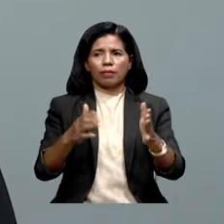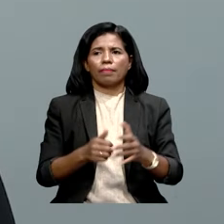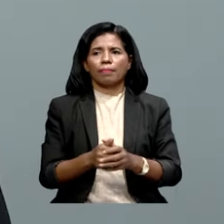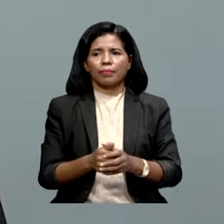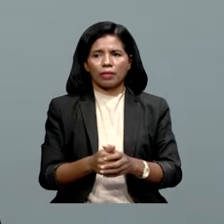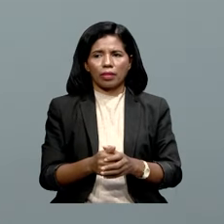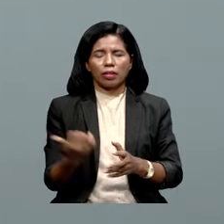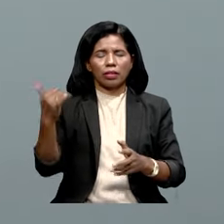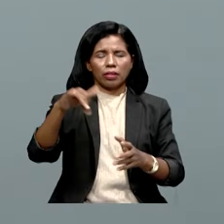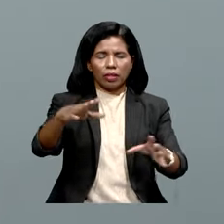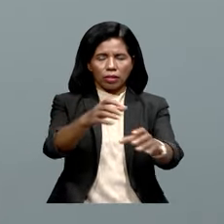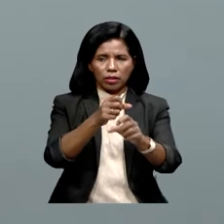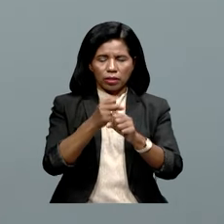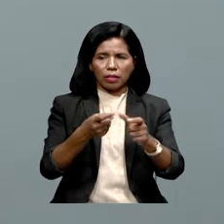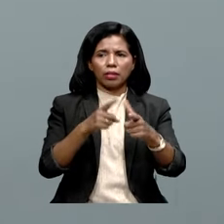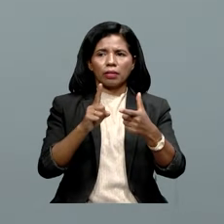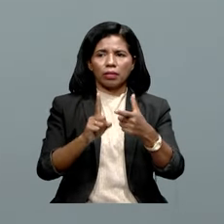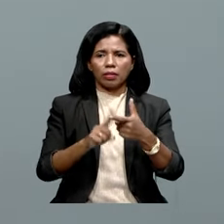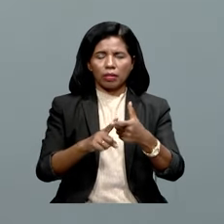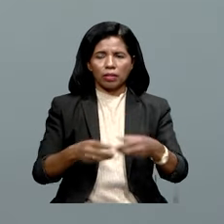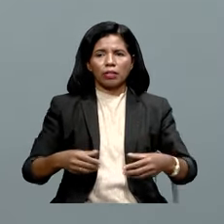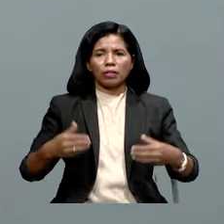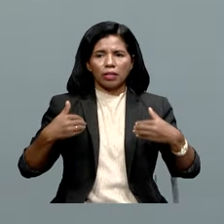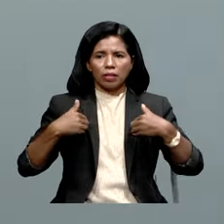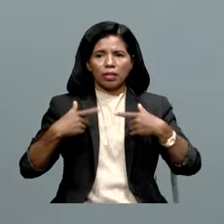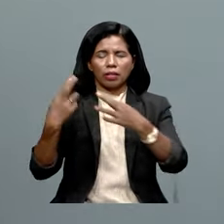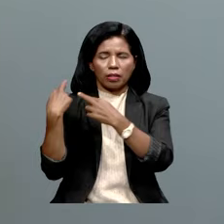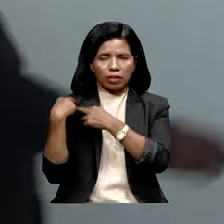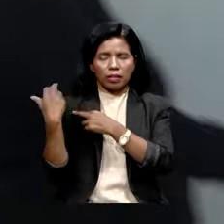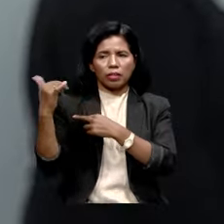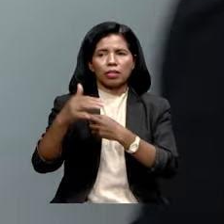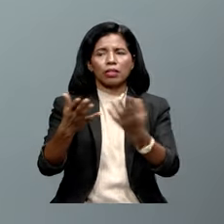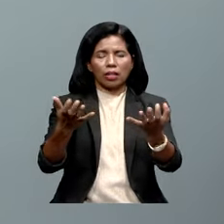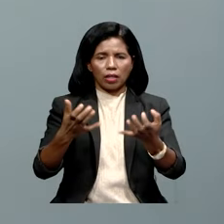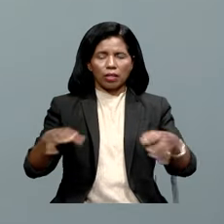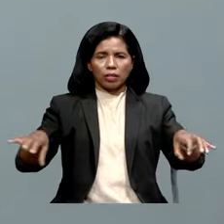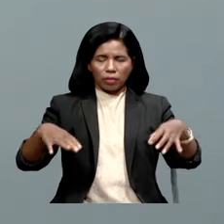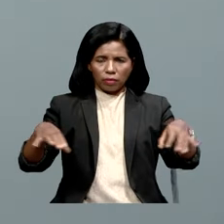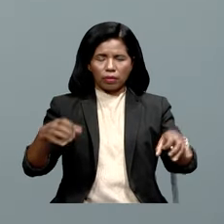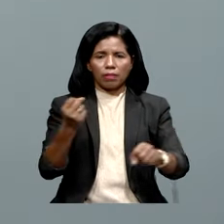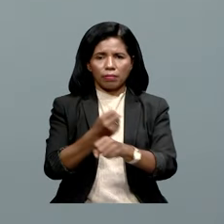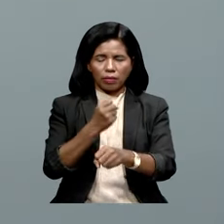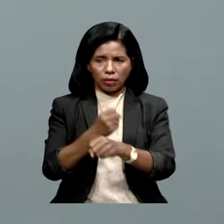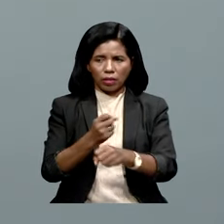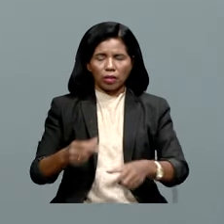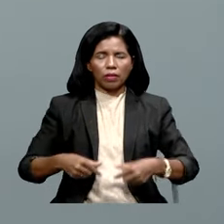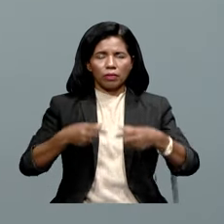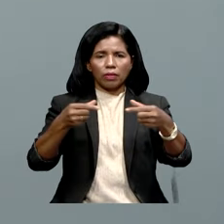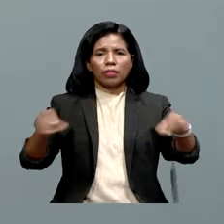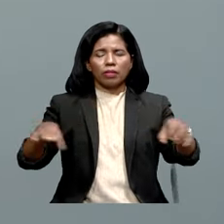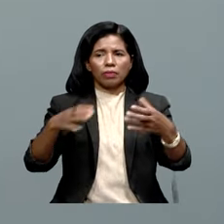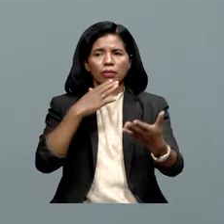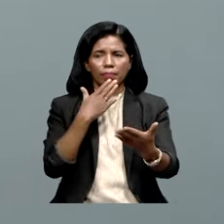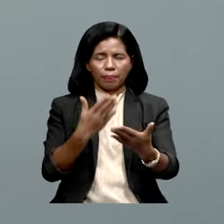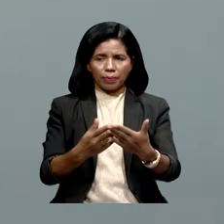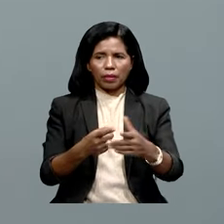be se recimo, depois de se retoma sem a responsabilidade, se ir a casa, a tu for serviço no mesmo dia.